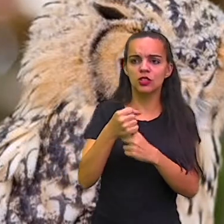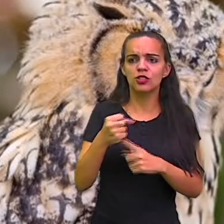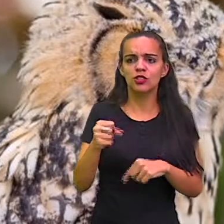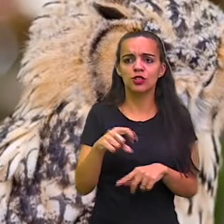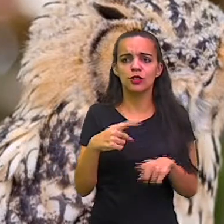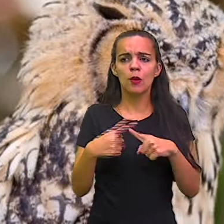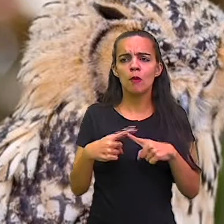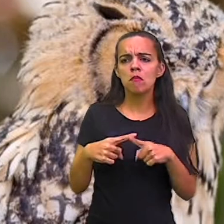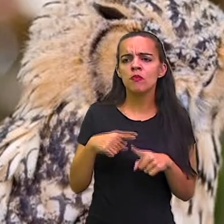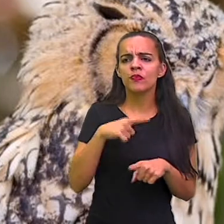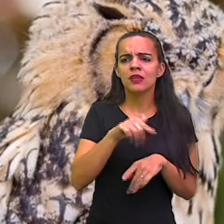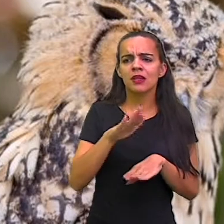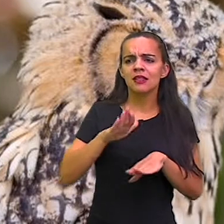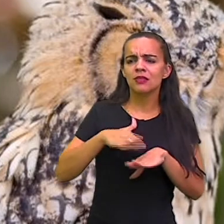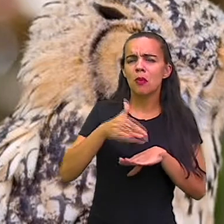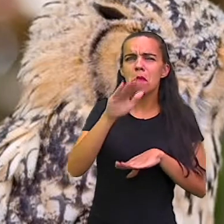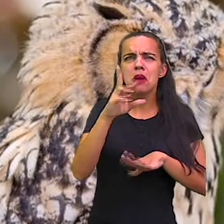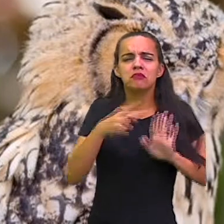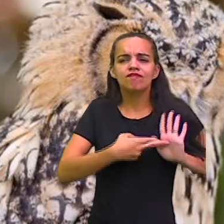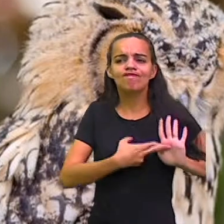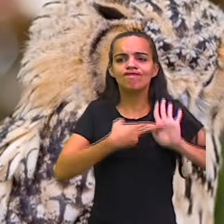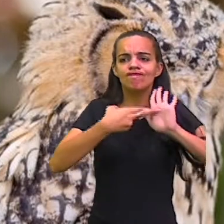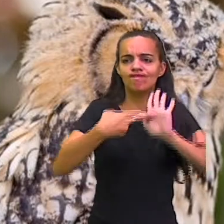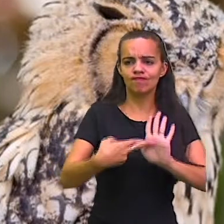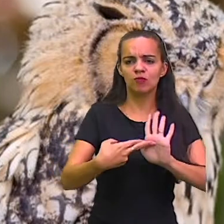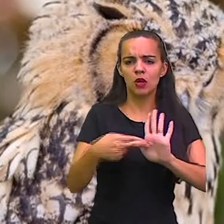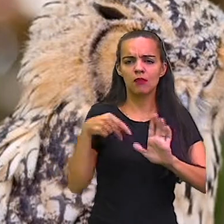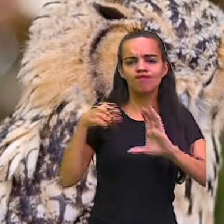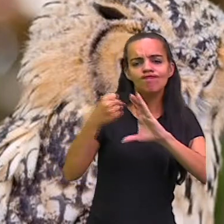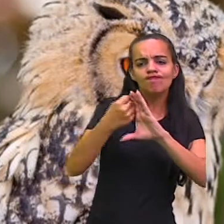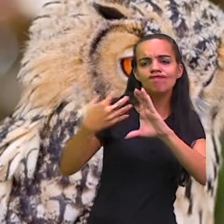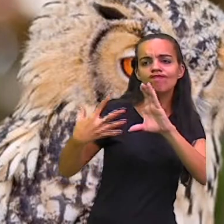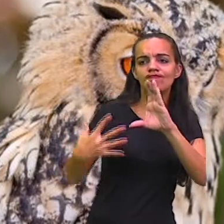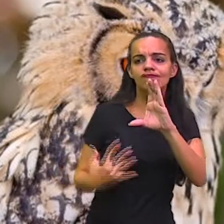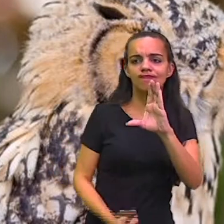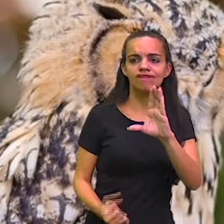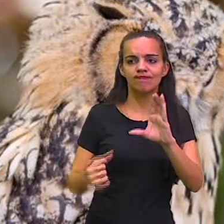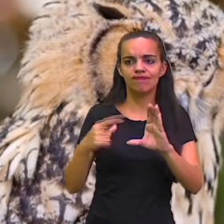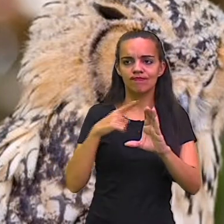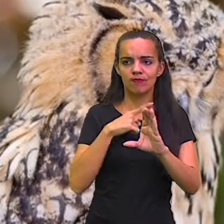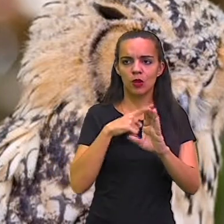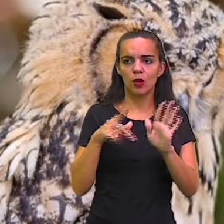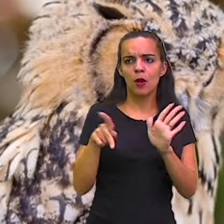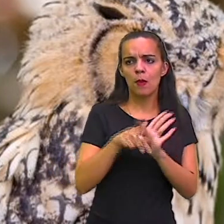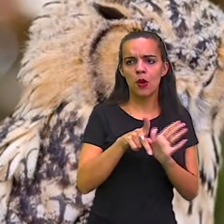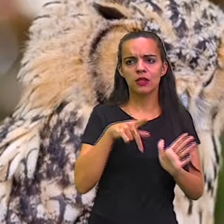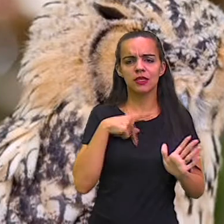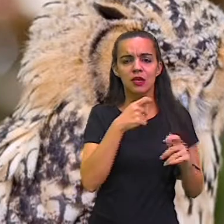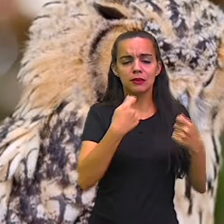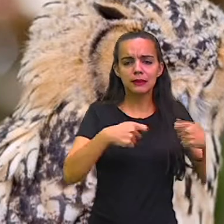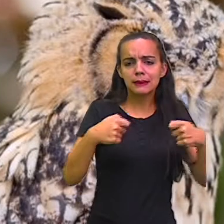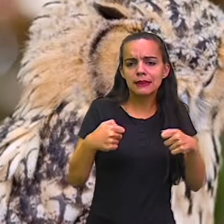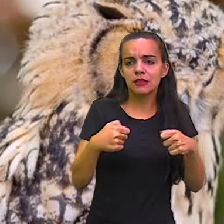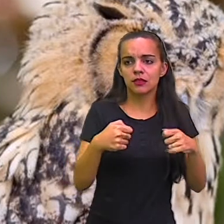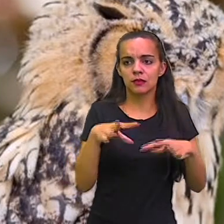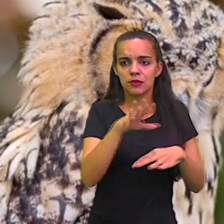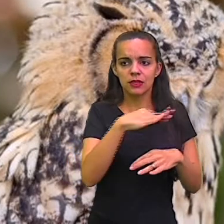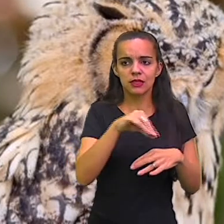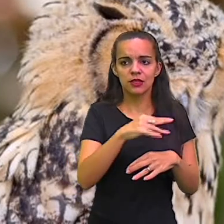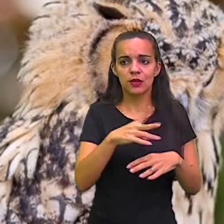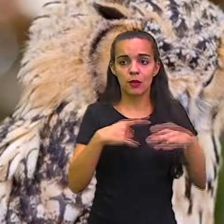pais são animais que apresentam como característica peculiar a presença das penas